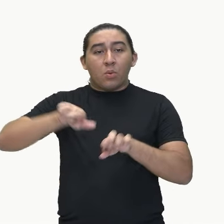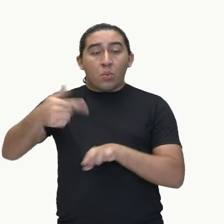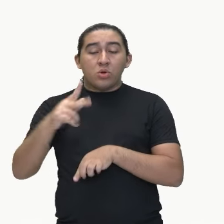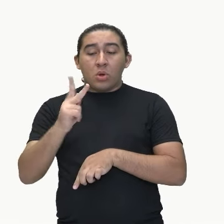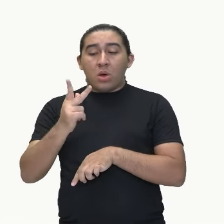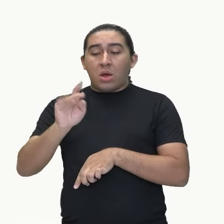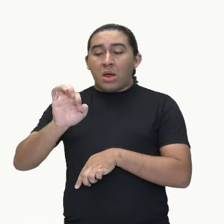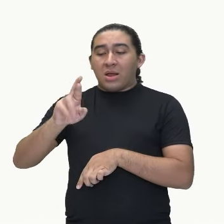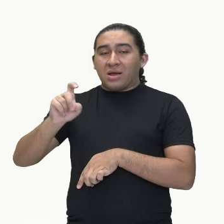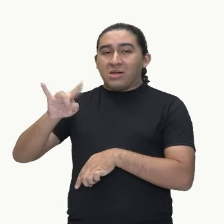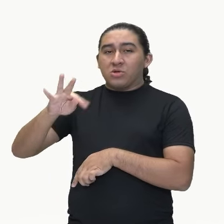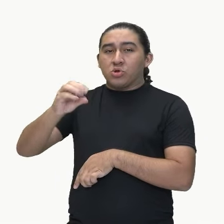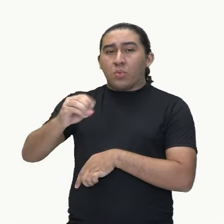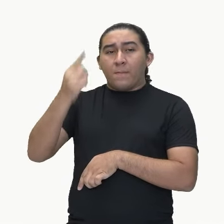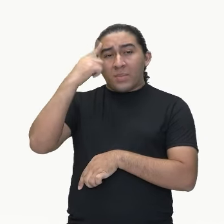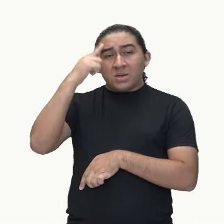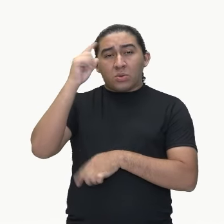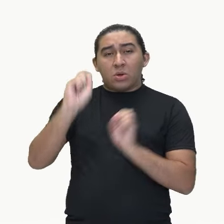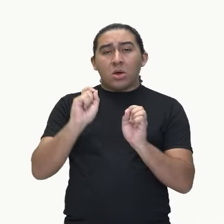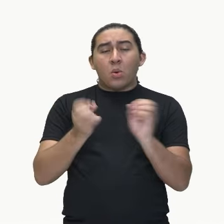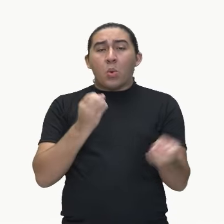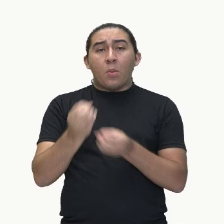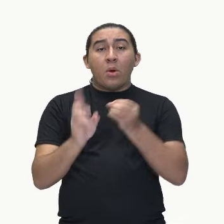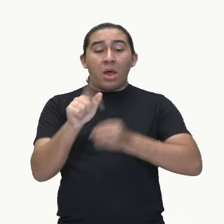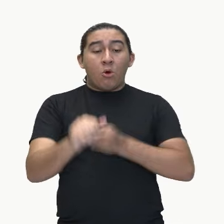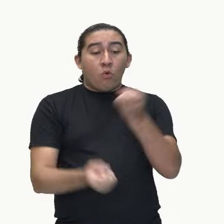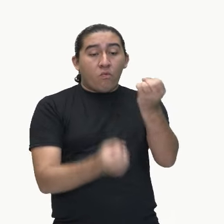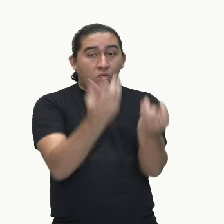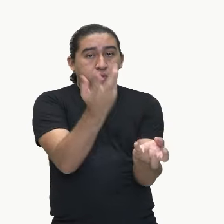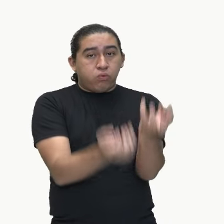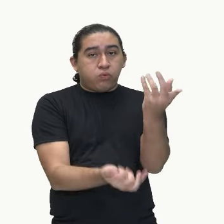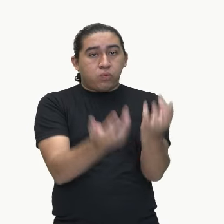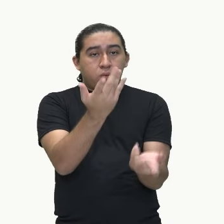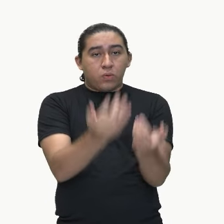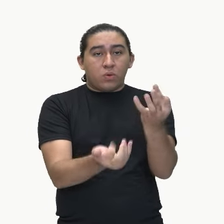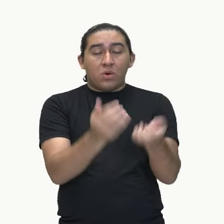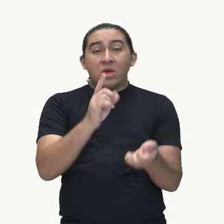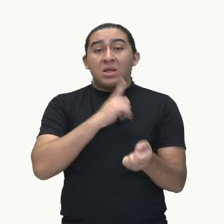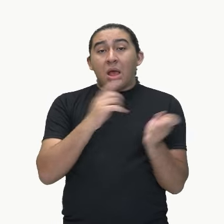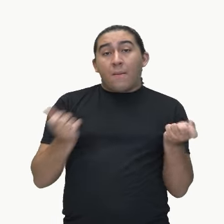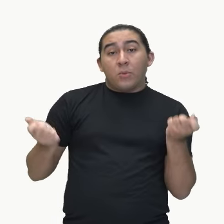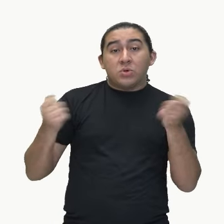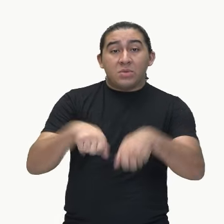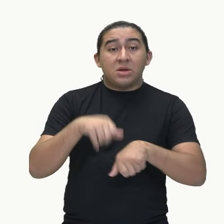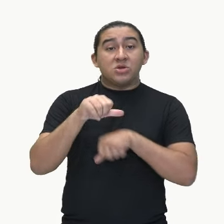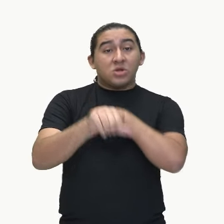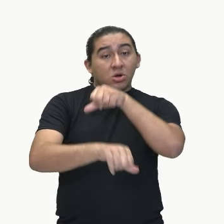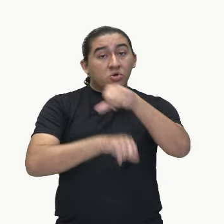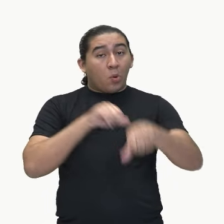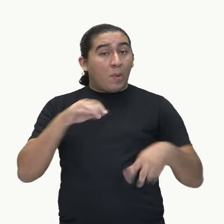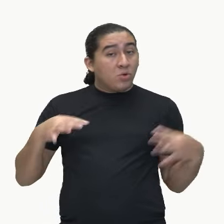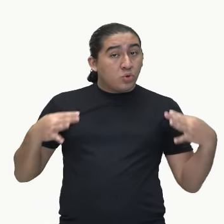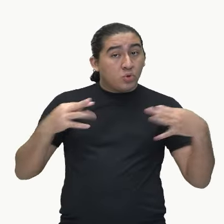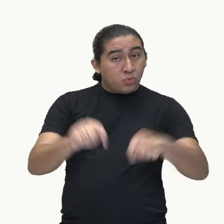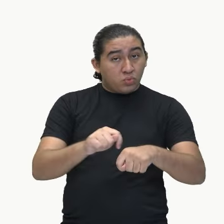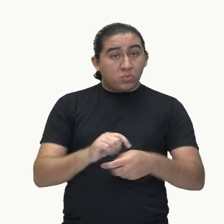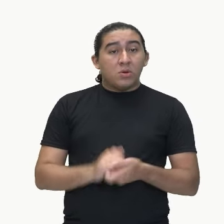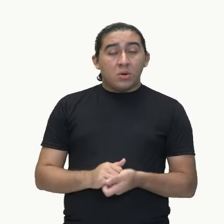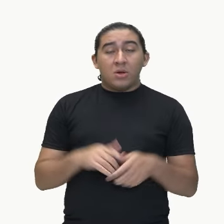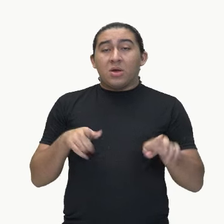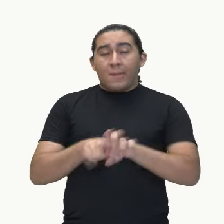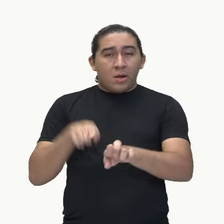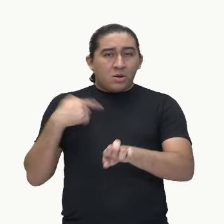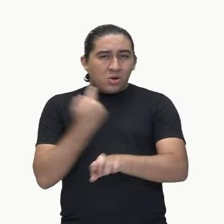para nós que a arqué é o fogo, tá? Tem o poder de transformar tudo. Nós estamos